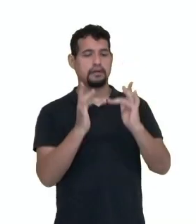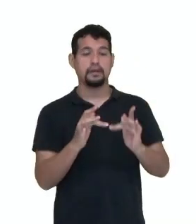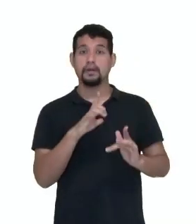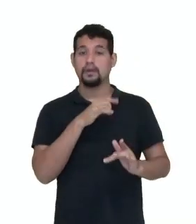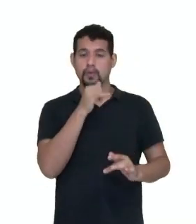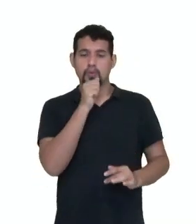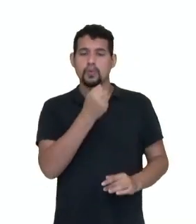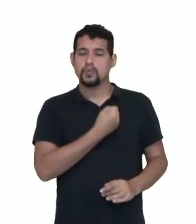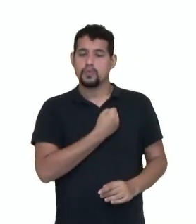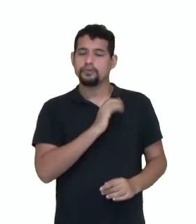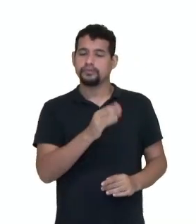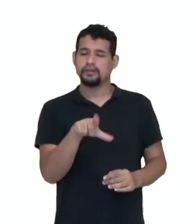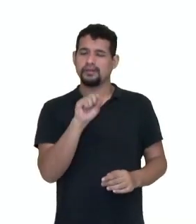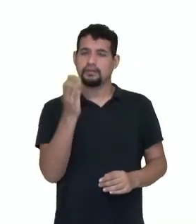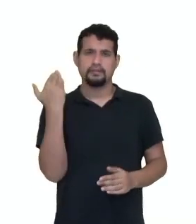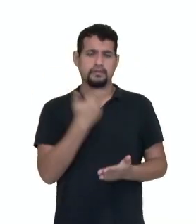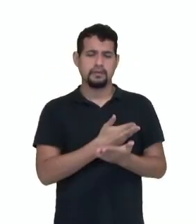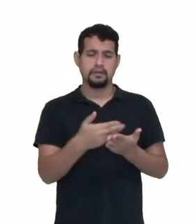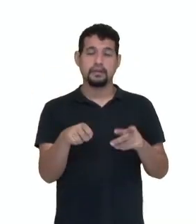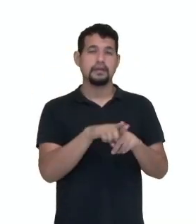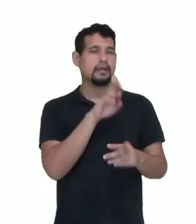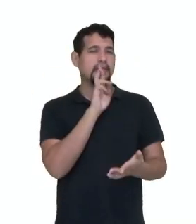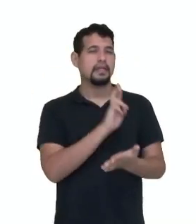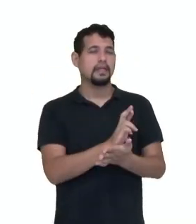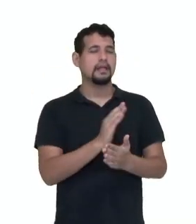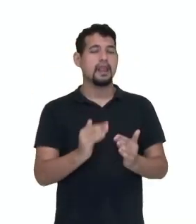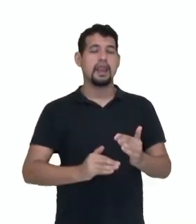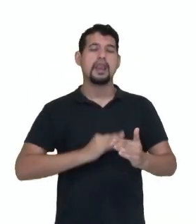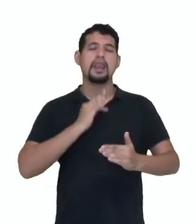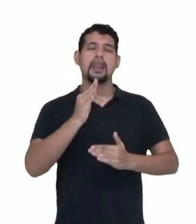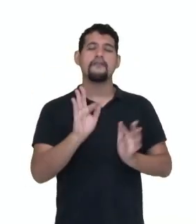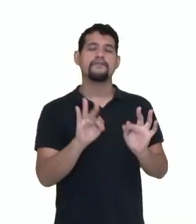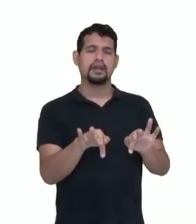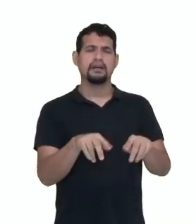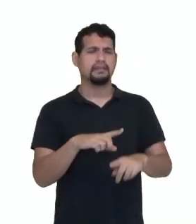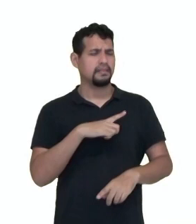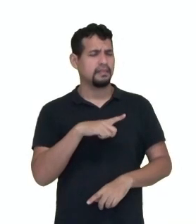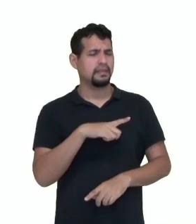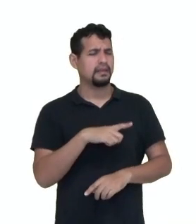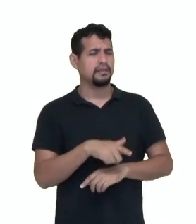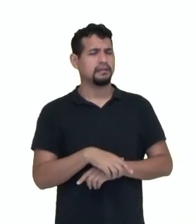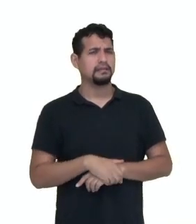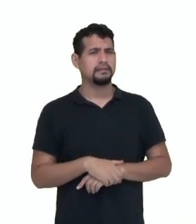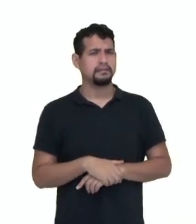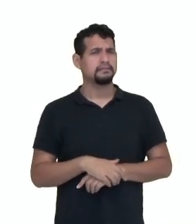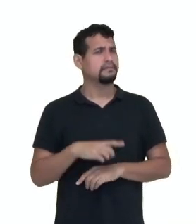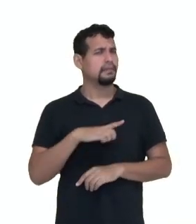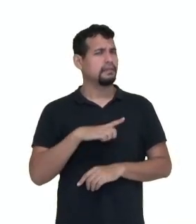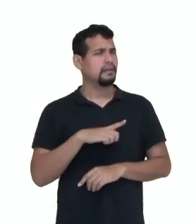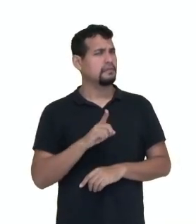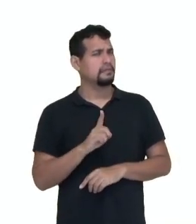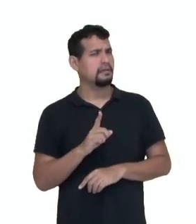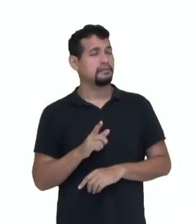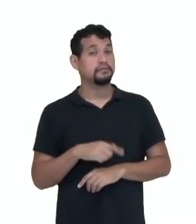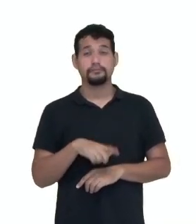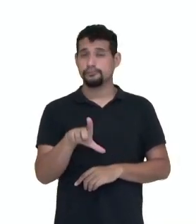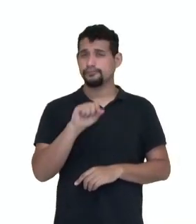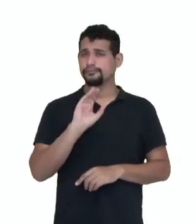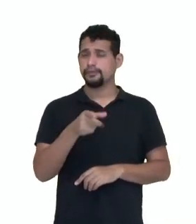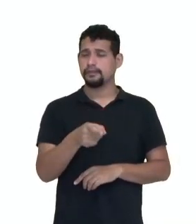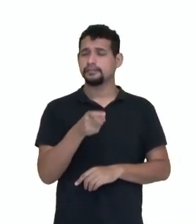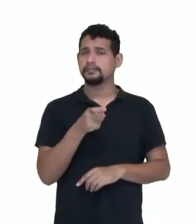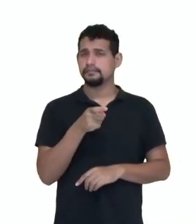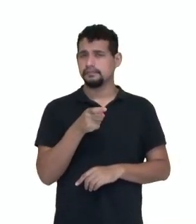número escolhido no começo com o resultado lá no final. Será que existe? Existe, né? O número escolhido foi x,